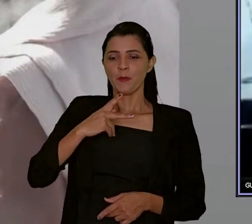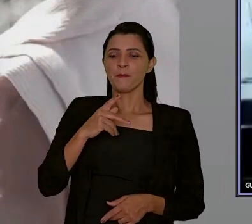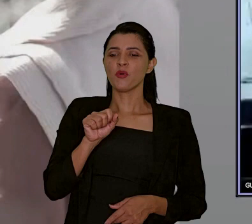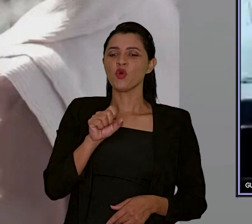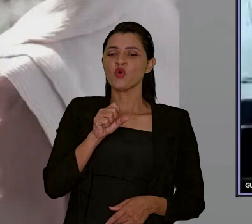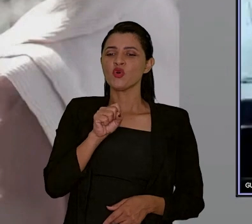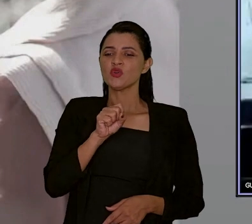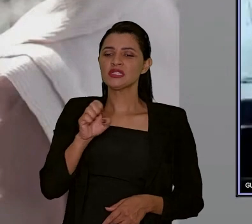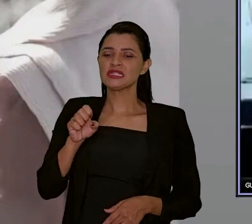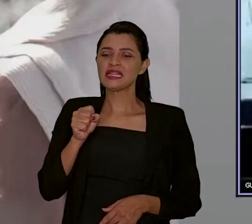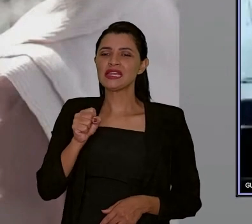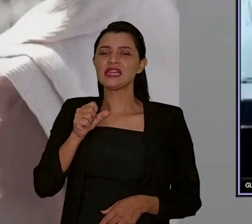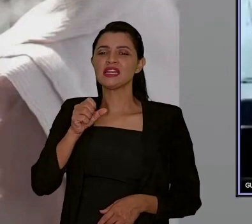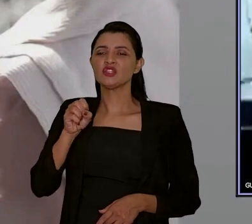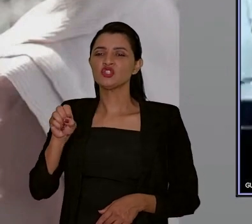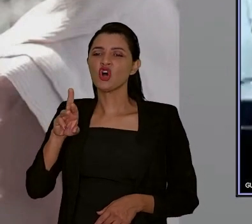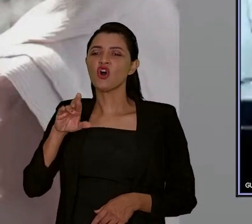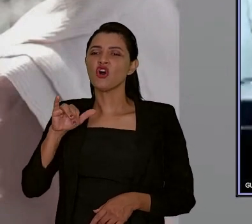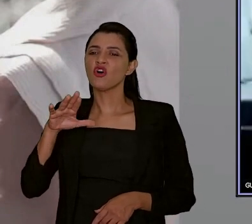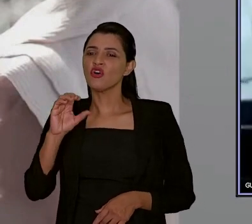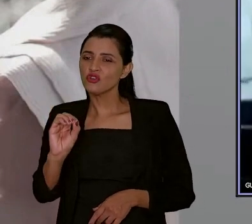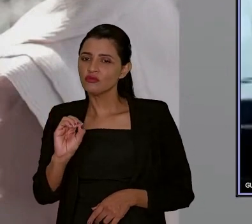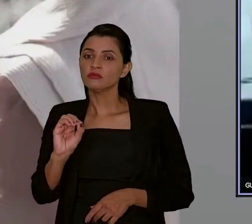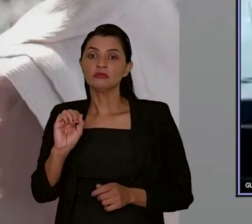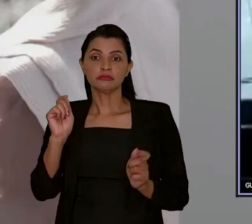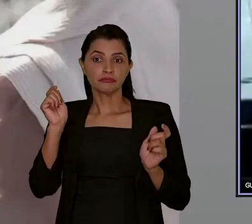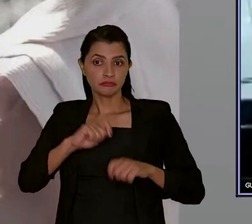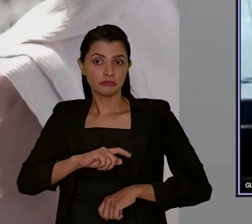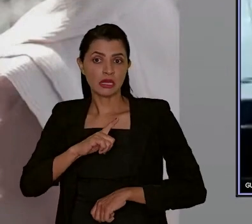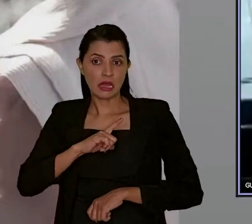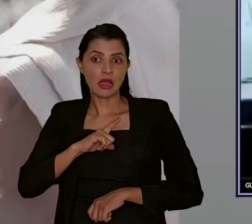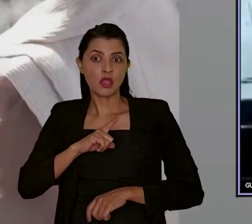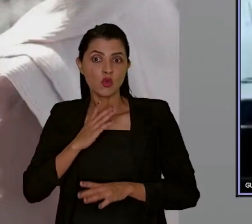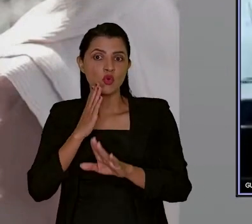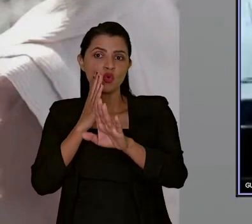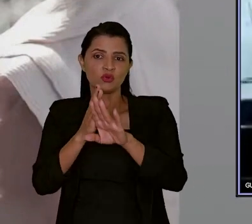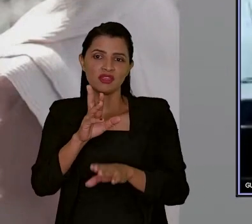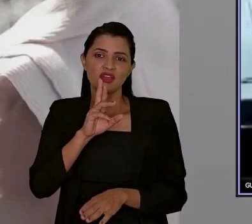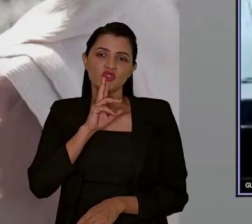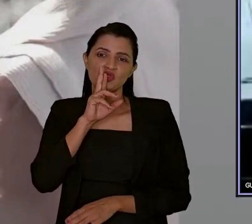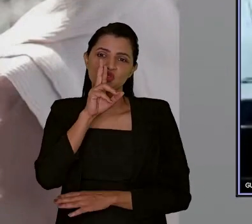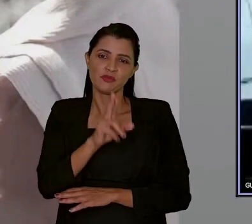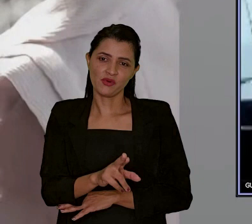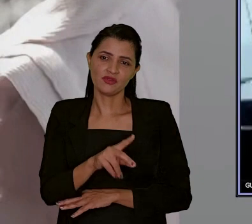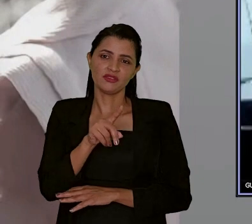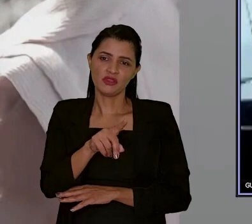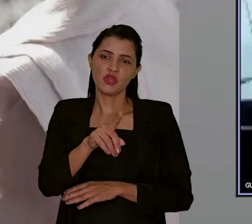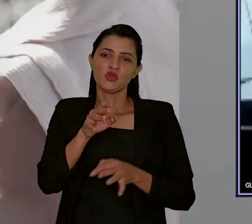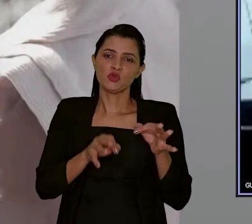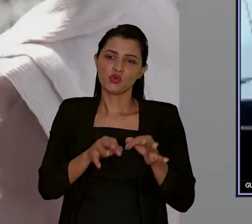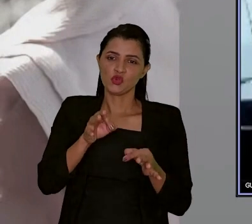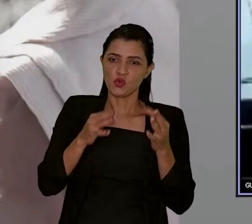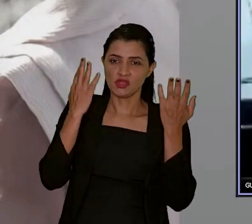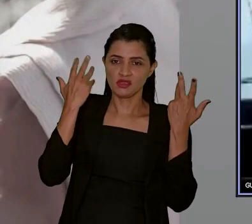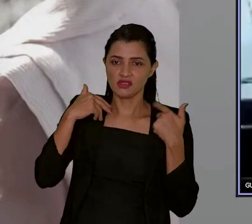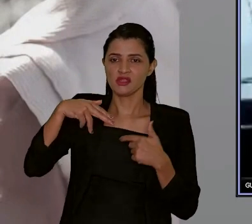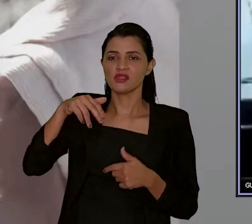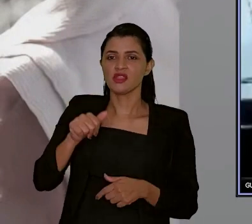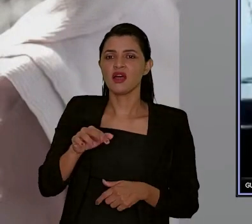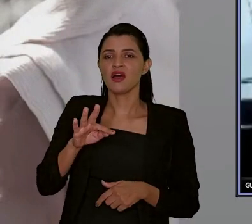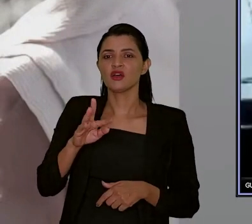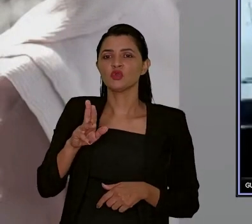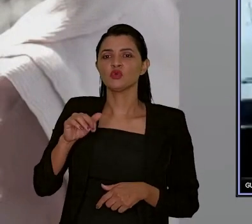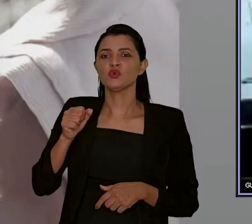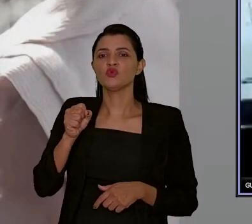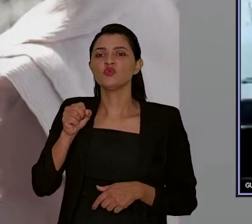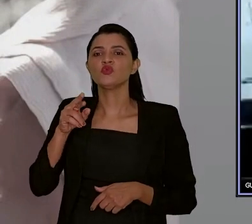para poder haver aí sim depois a solução pelo juiz natural. E qual é o juiz natural? O juiz natural é o juiz do